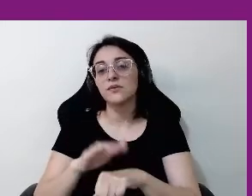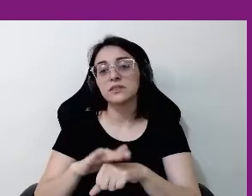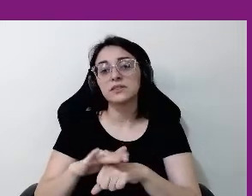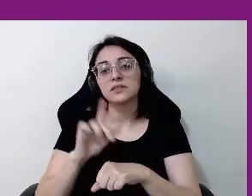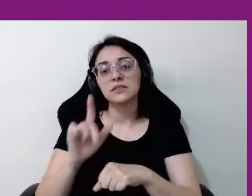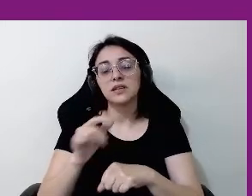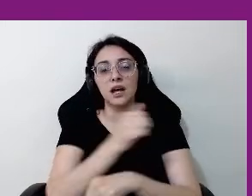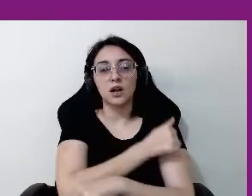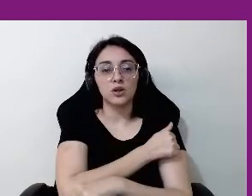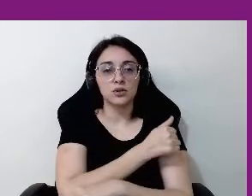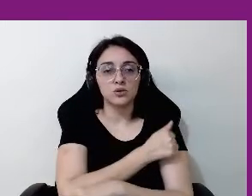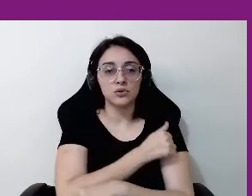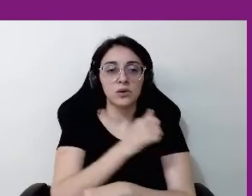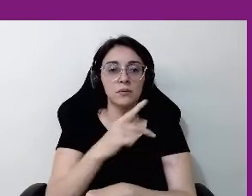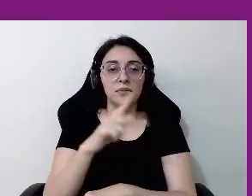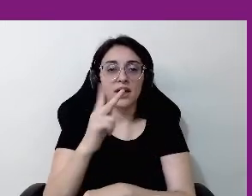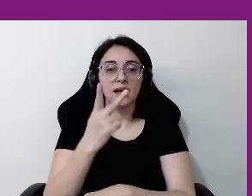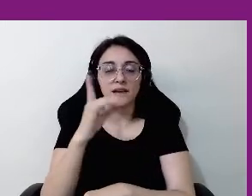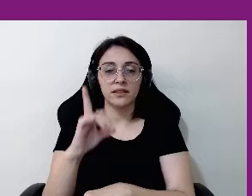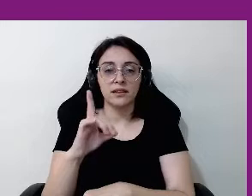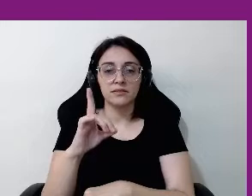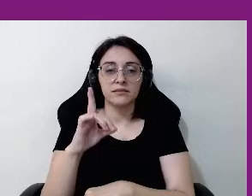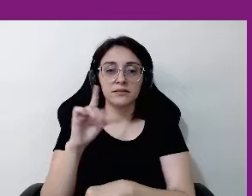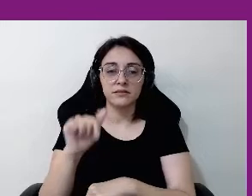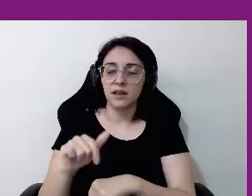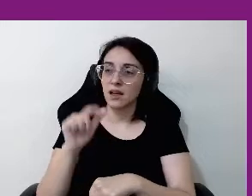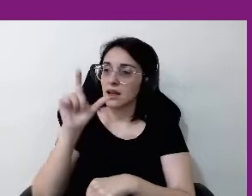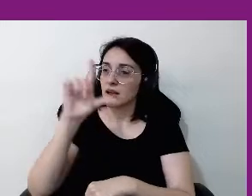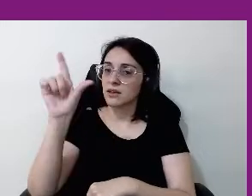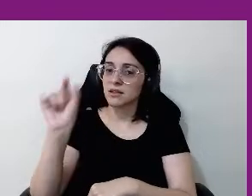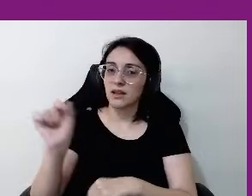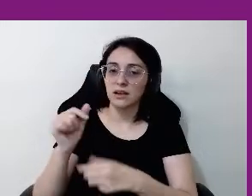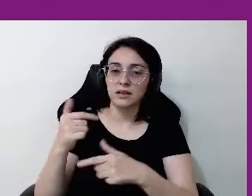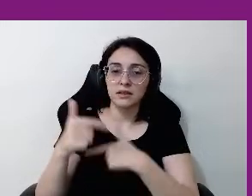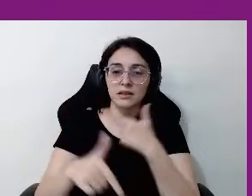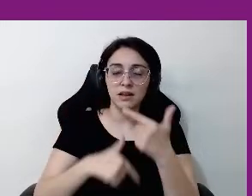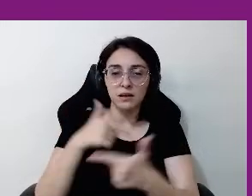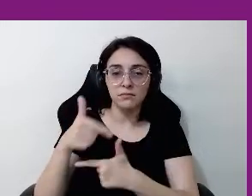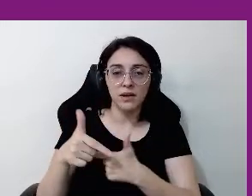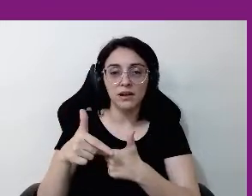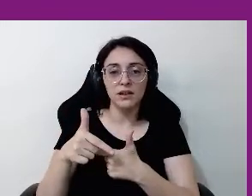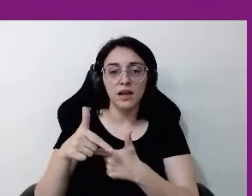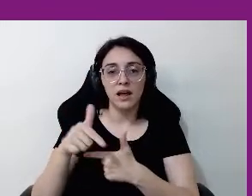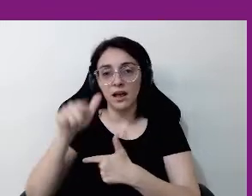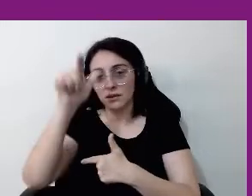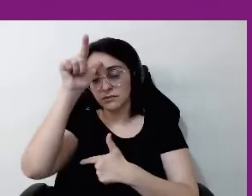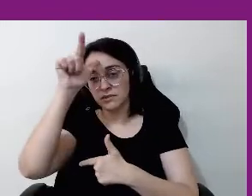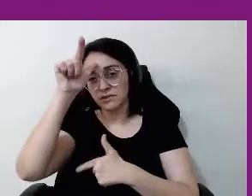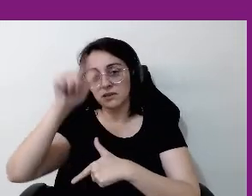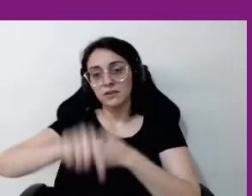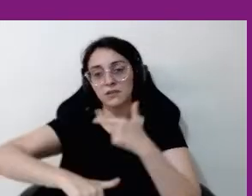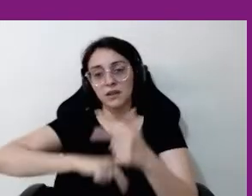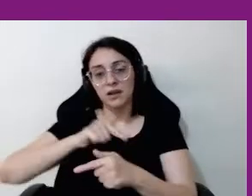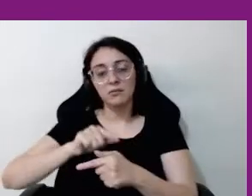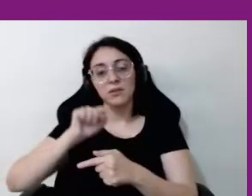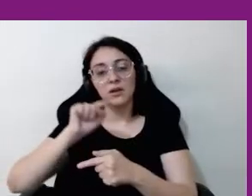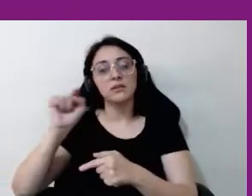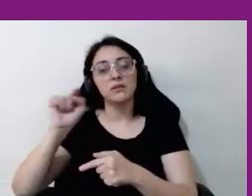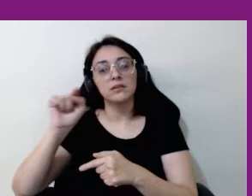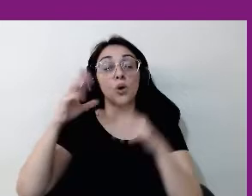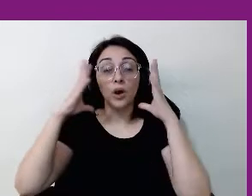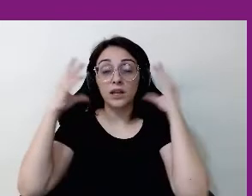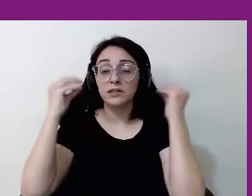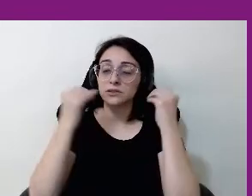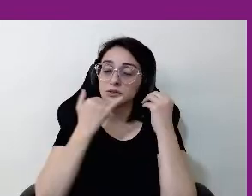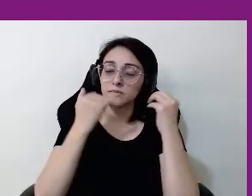por um dos alunos de PhD aqui, Bota, da Itália. Ela está trabalhando em Amsterdã e realizando um dos nossos estudos,